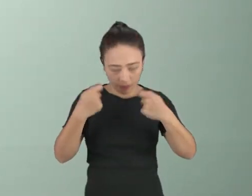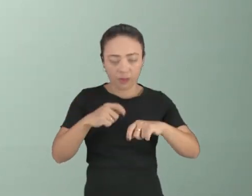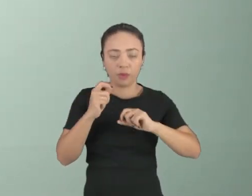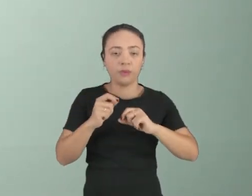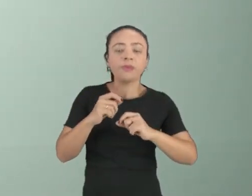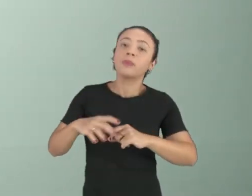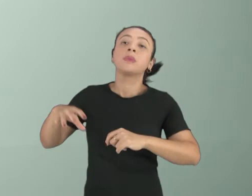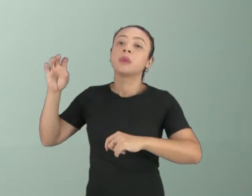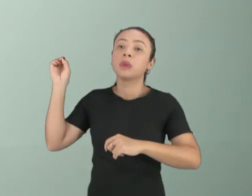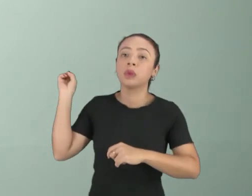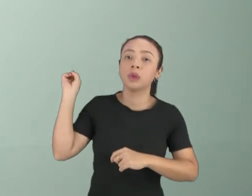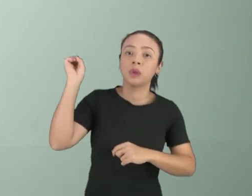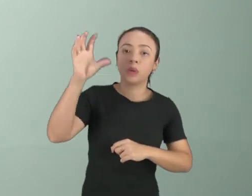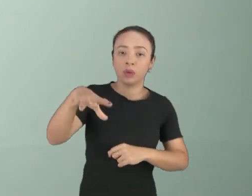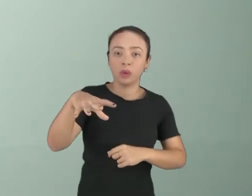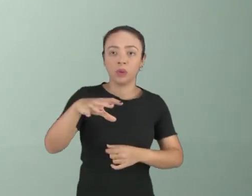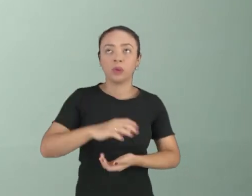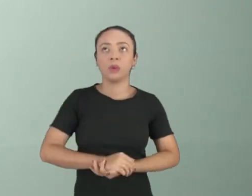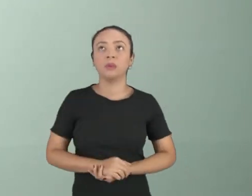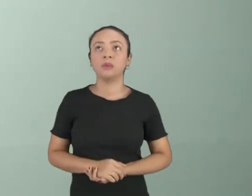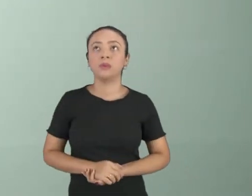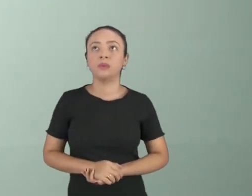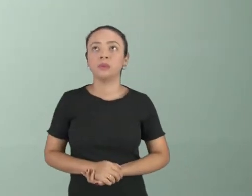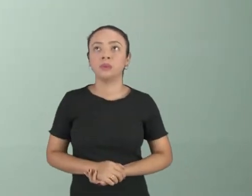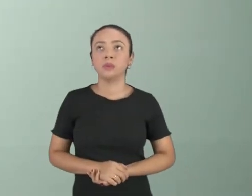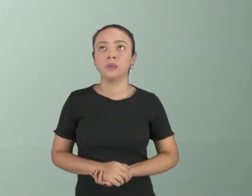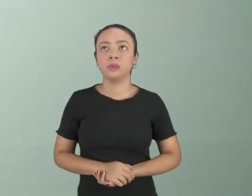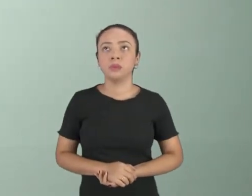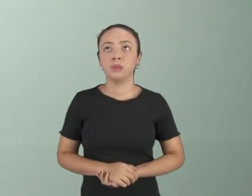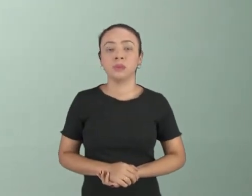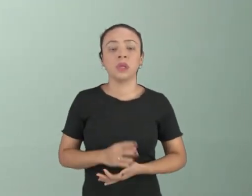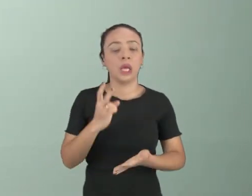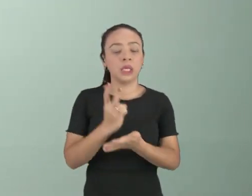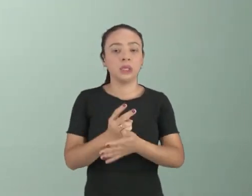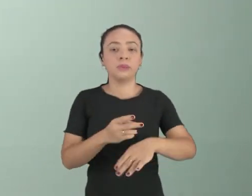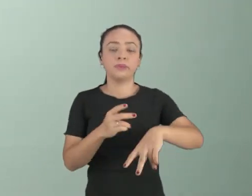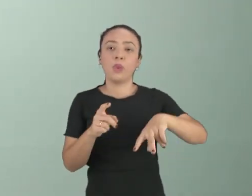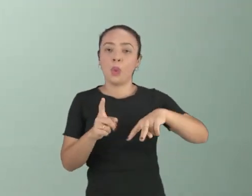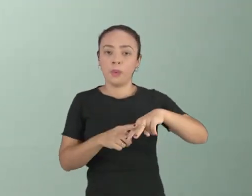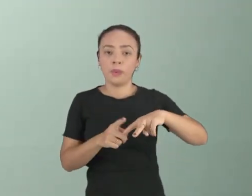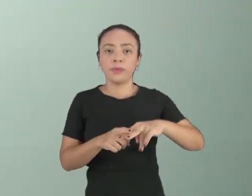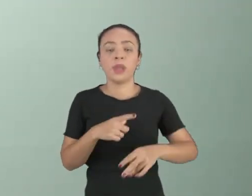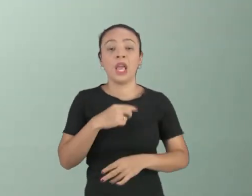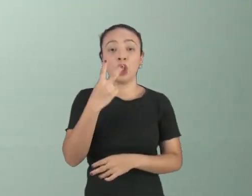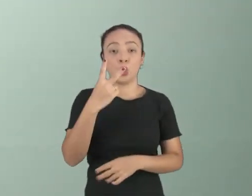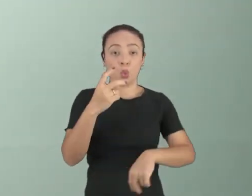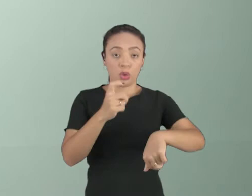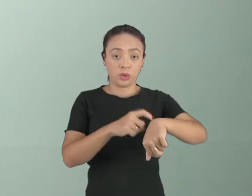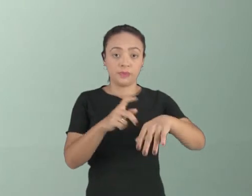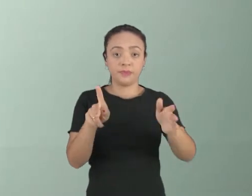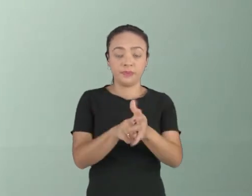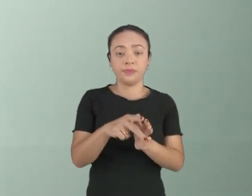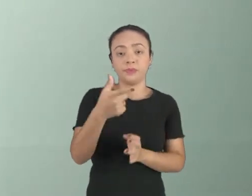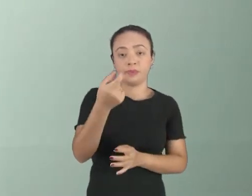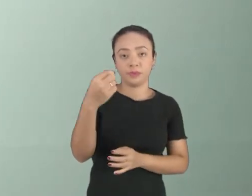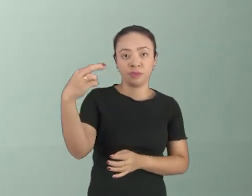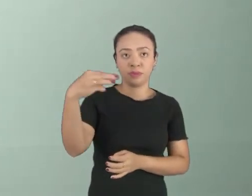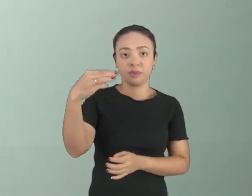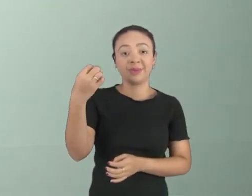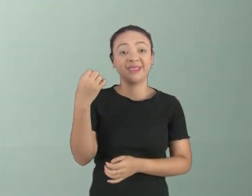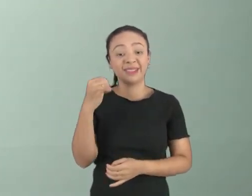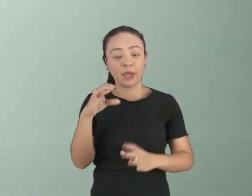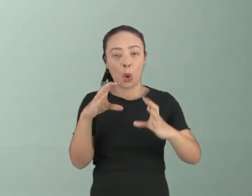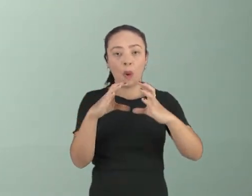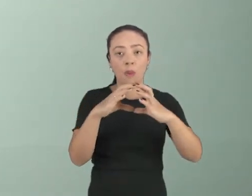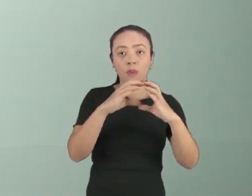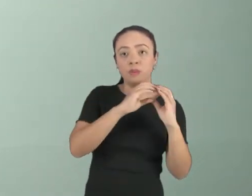jogar desde que utilize os membros inferiores, tá? São 2 tempos de 20 minutos, não tem acréscimo igual no futebol. E se a